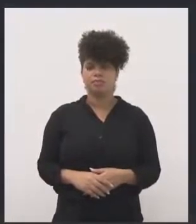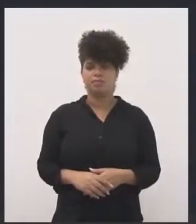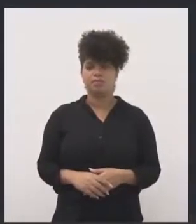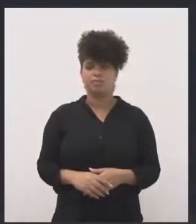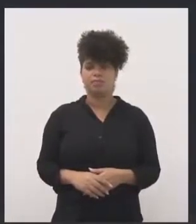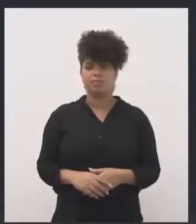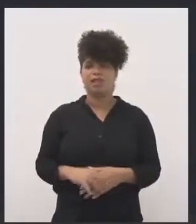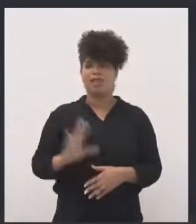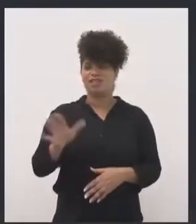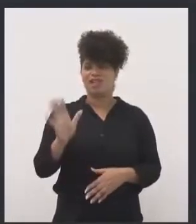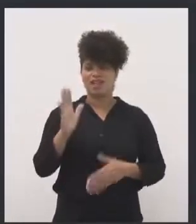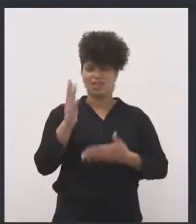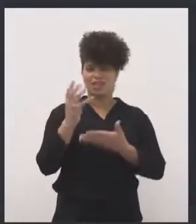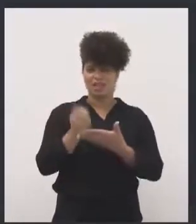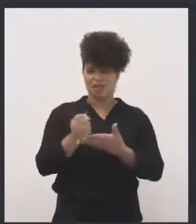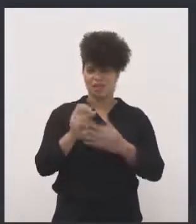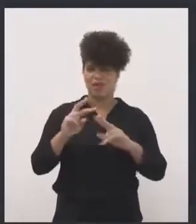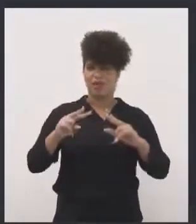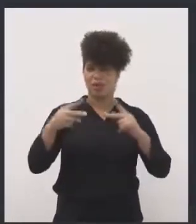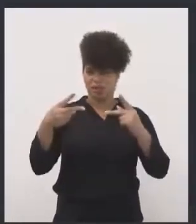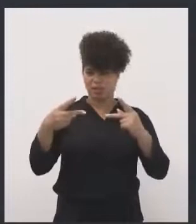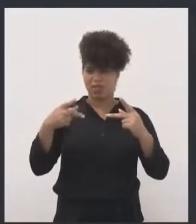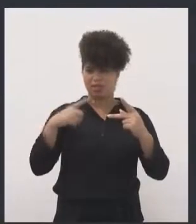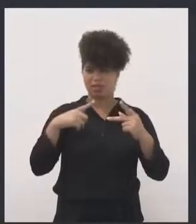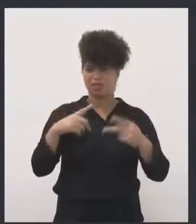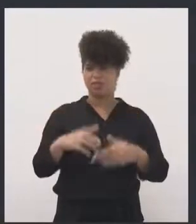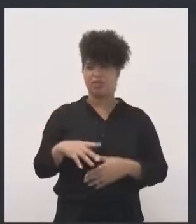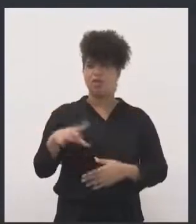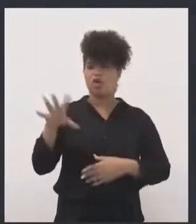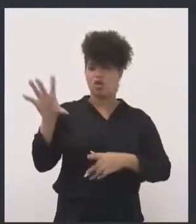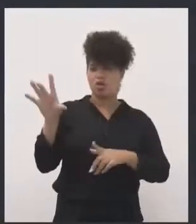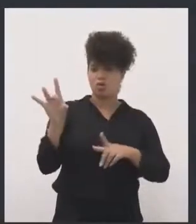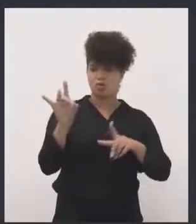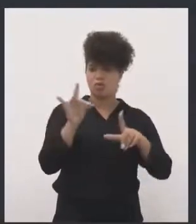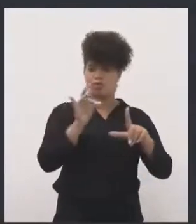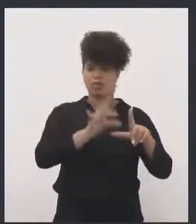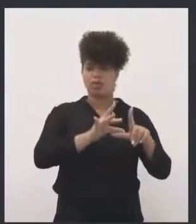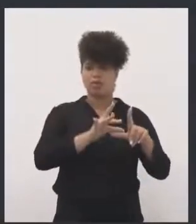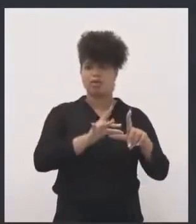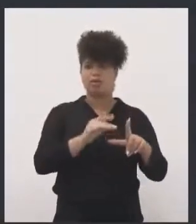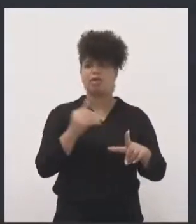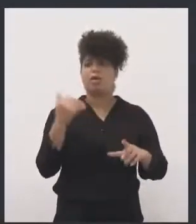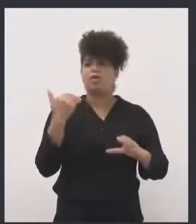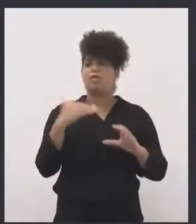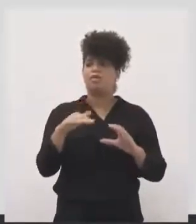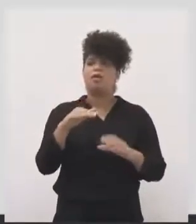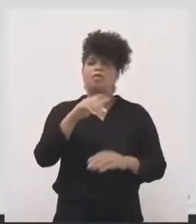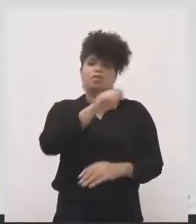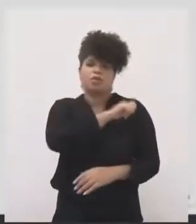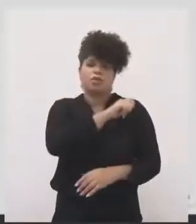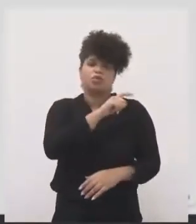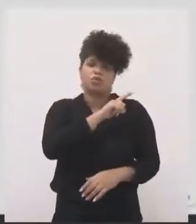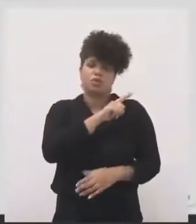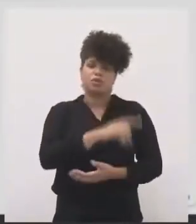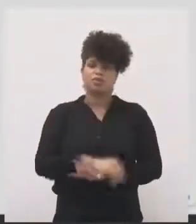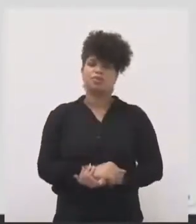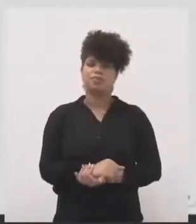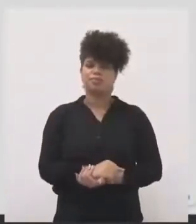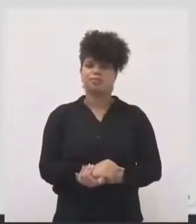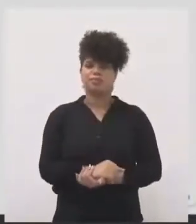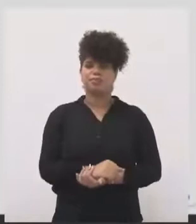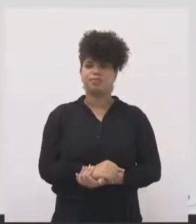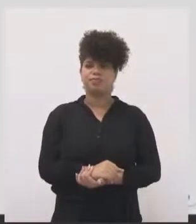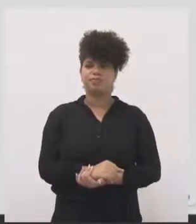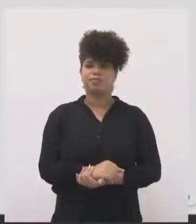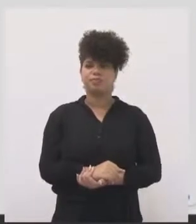E ele já salva um link, ó. Copiar o link e eu posso mandar esse link para os meus alunos. Deixa eu abrir aqui o meu navegador para a gente